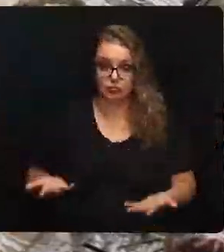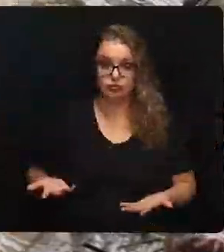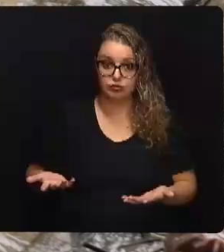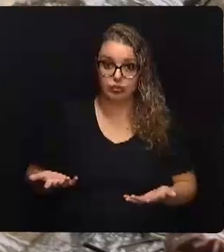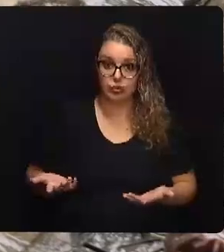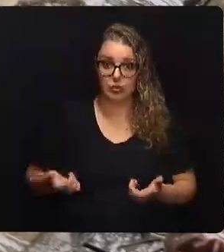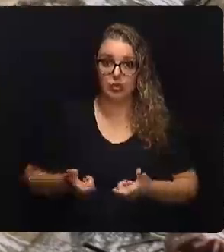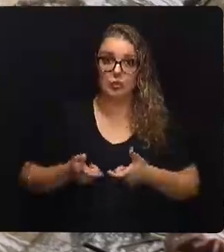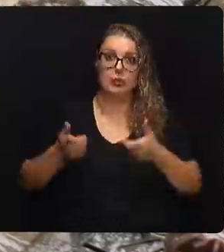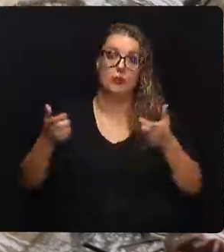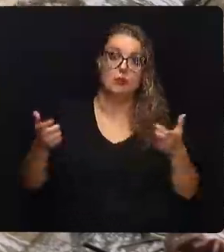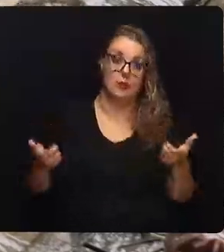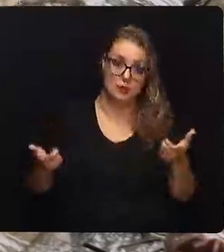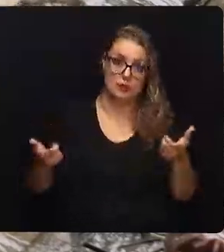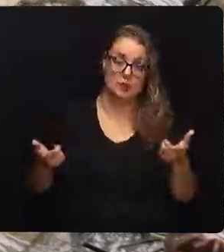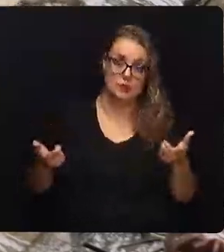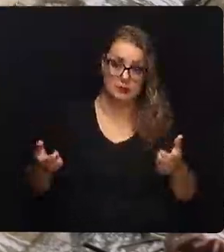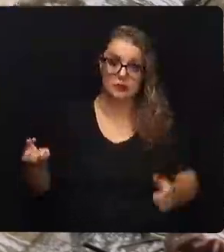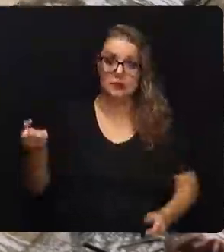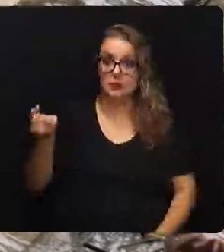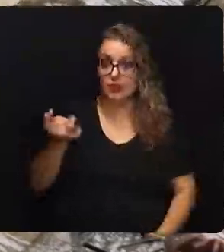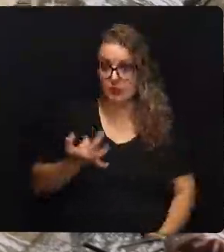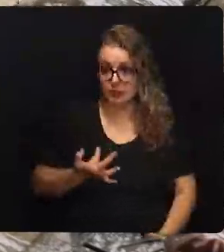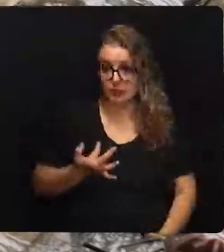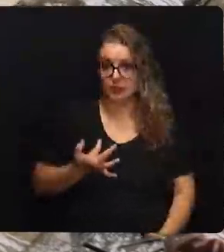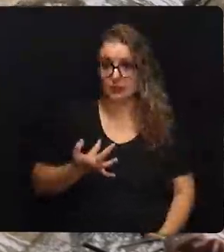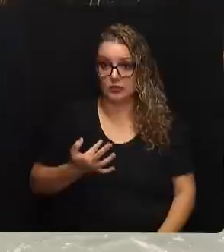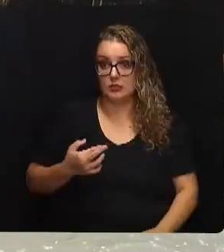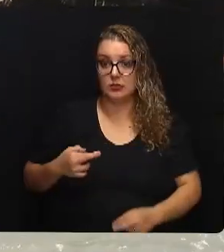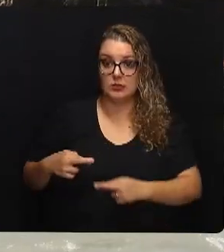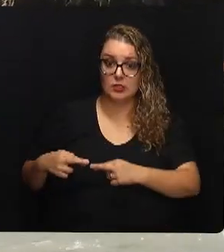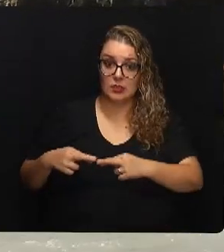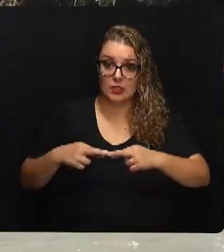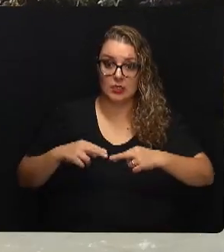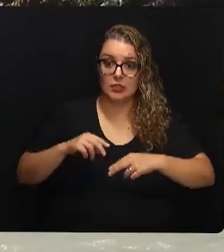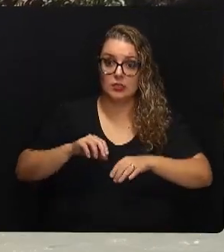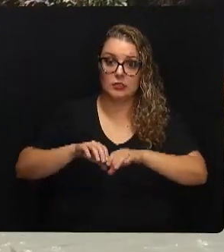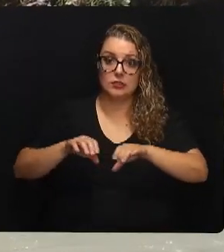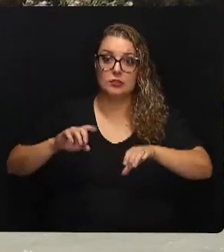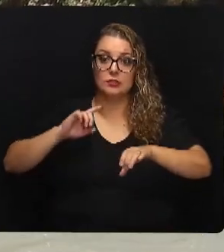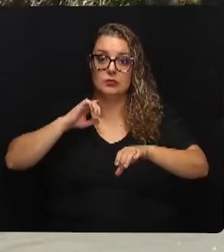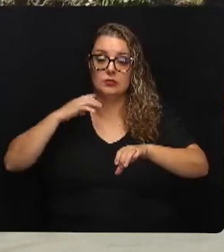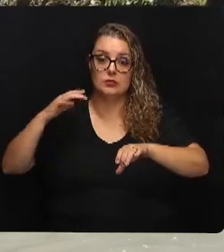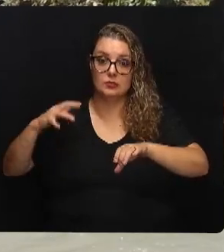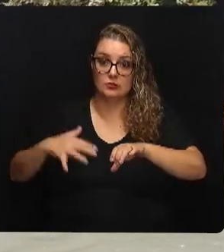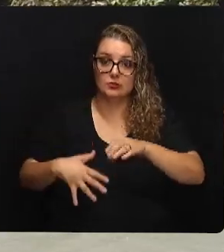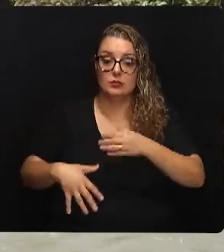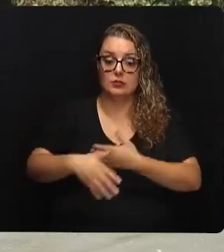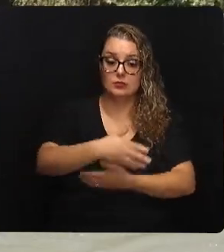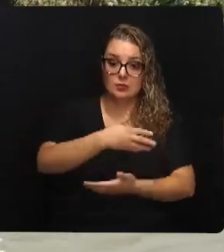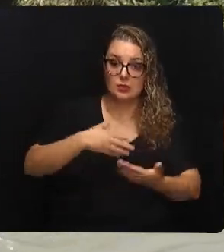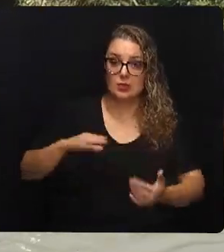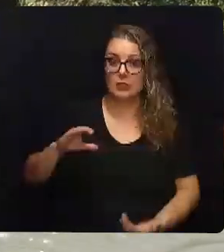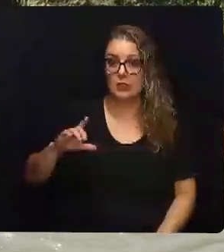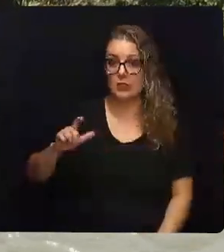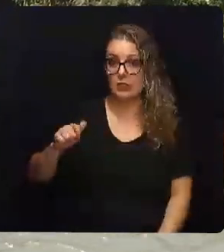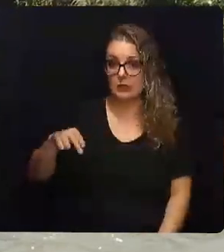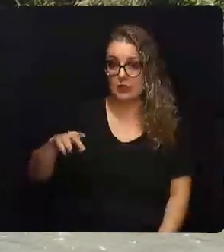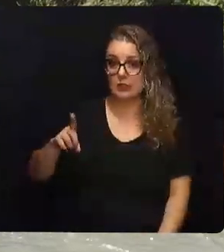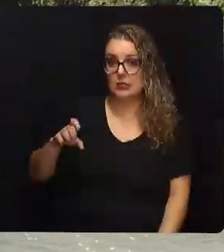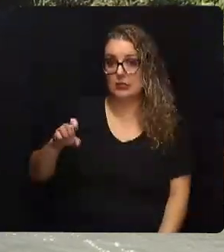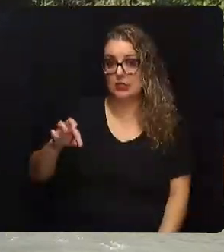né? Acabam aumentando a sua quantidade na rede de esgoto. E quando a gente tem redes de